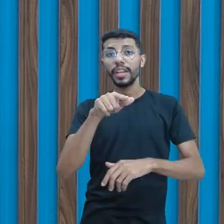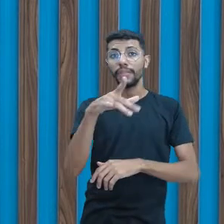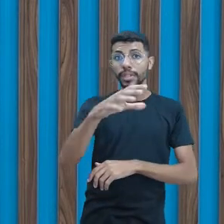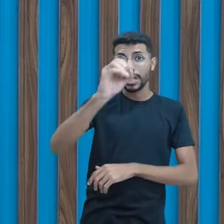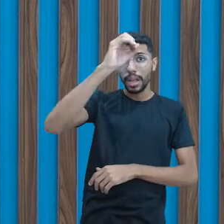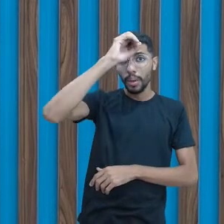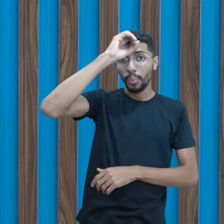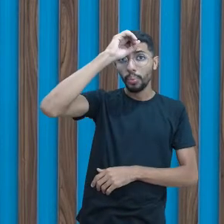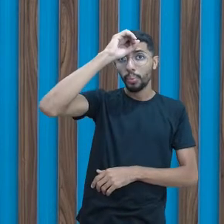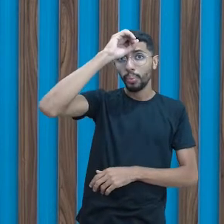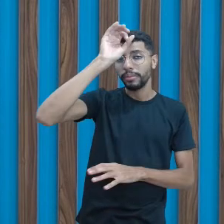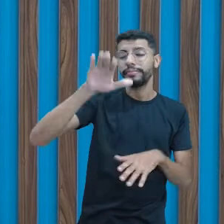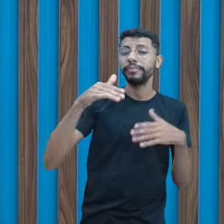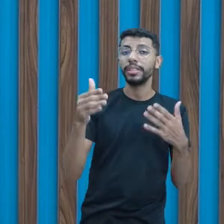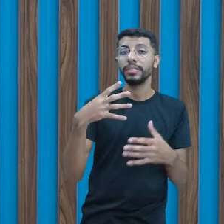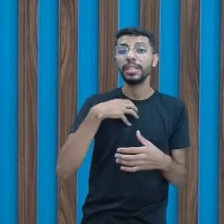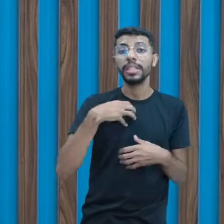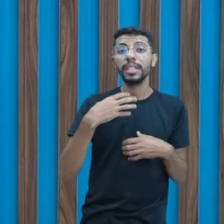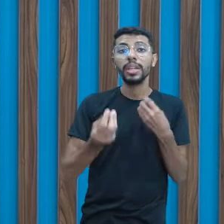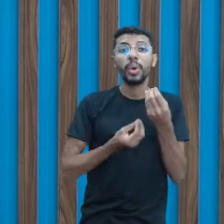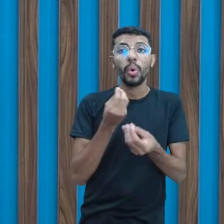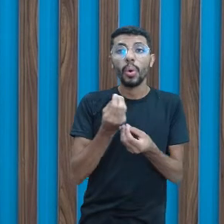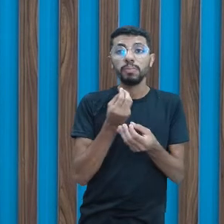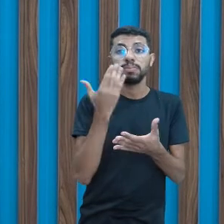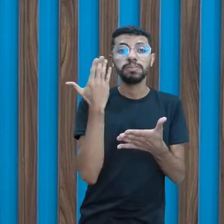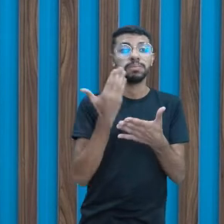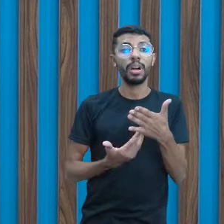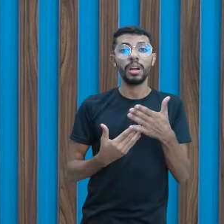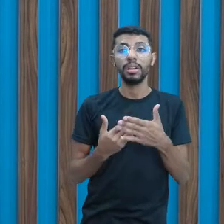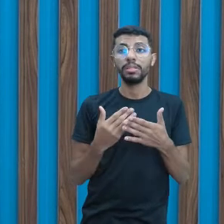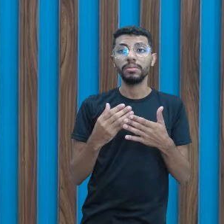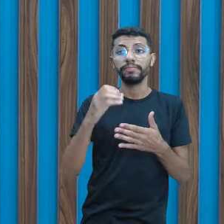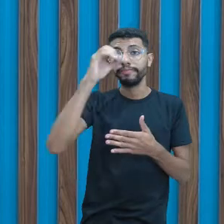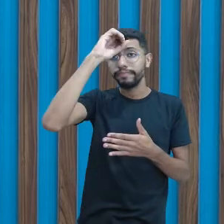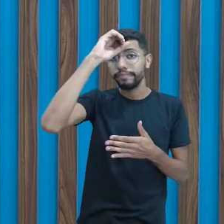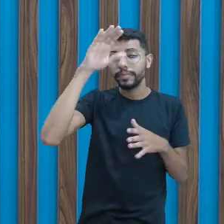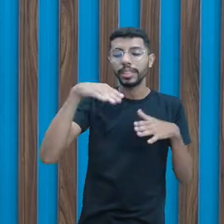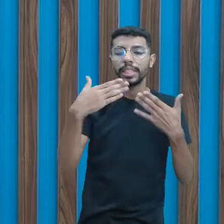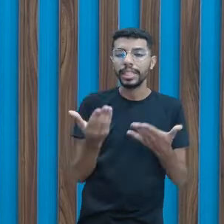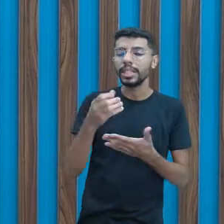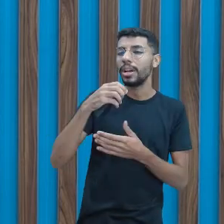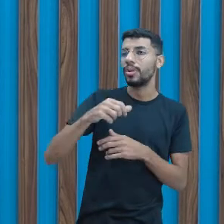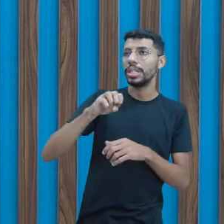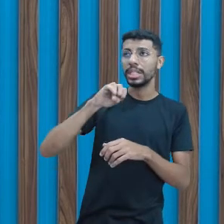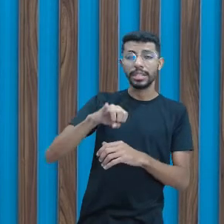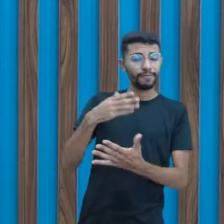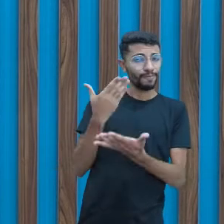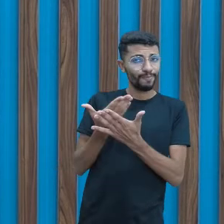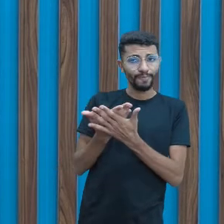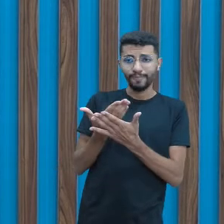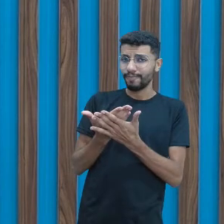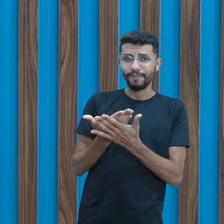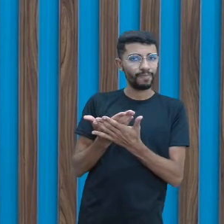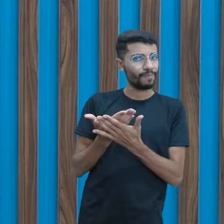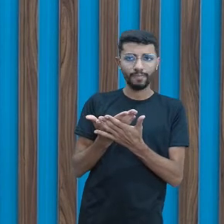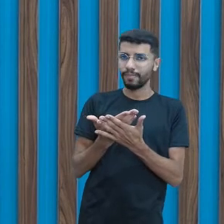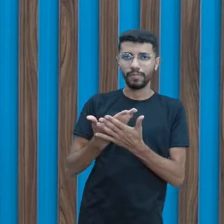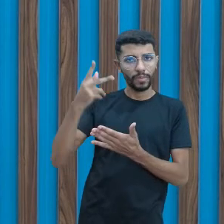disso, você vai estar perdido, né? Então, quem não estuda a história também fica perdido no espaço, né, professor?